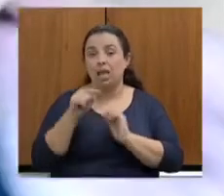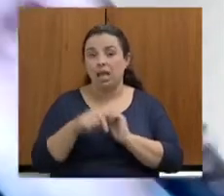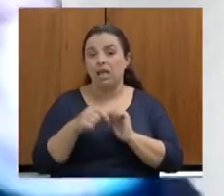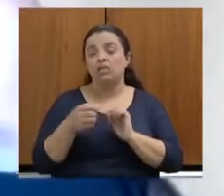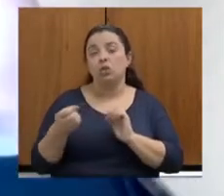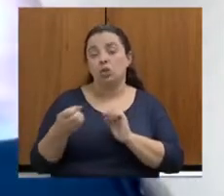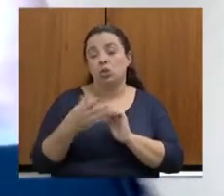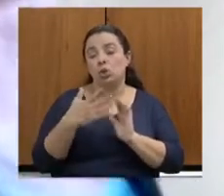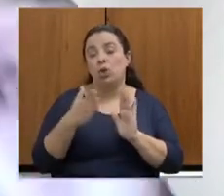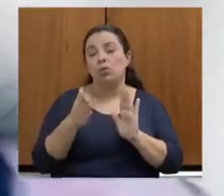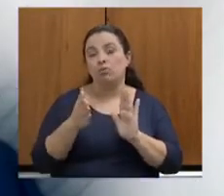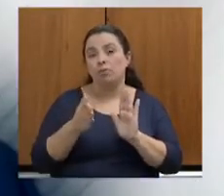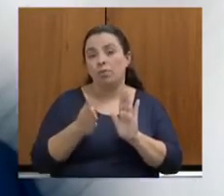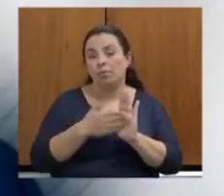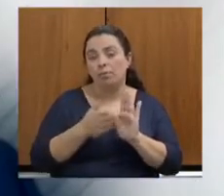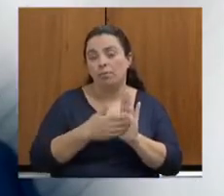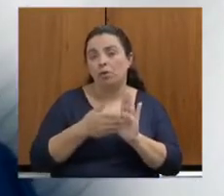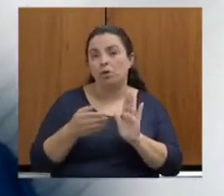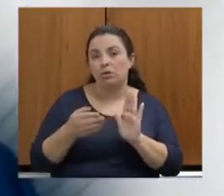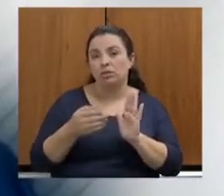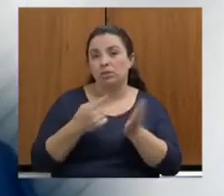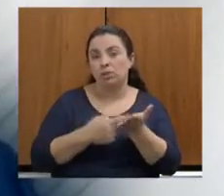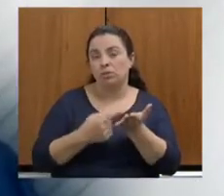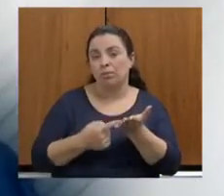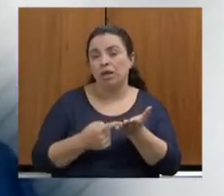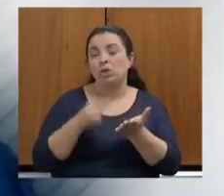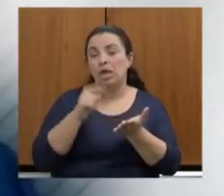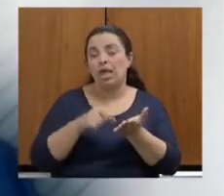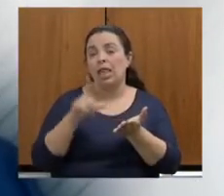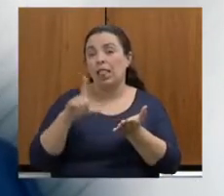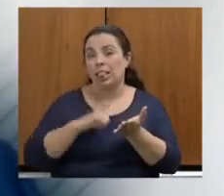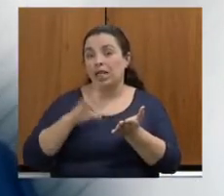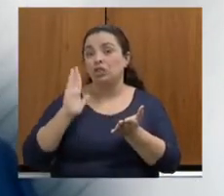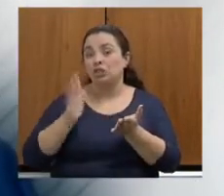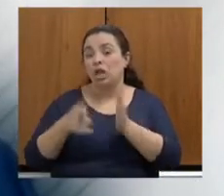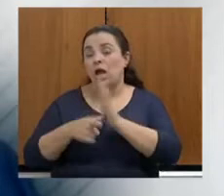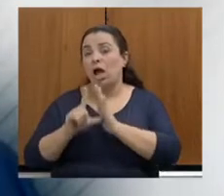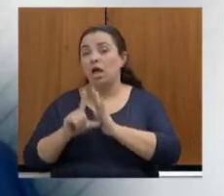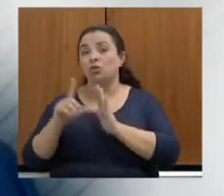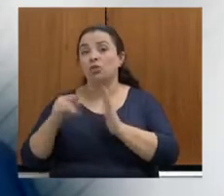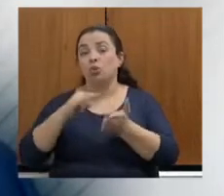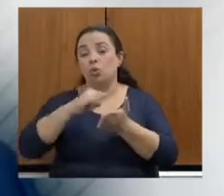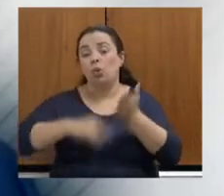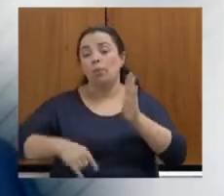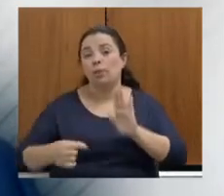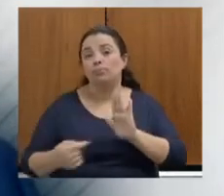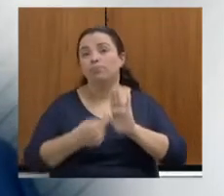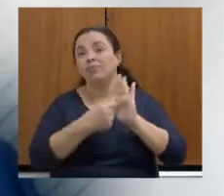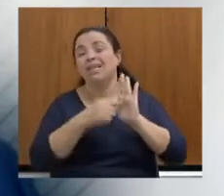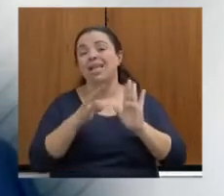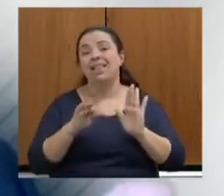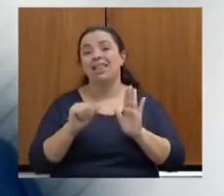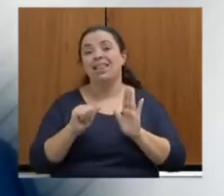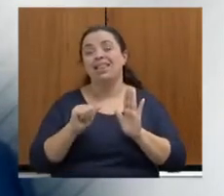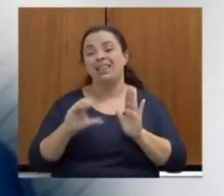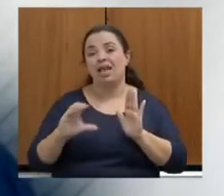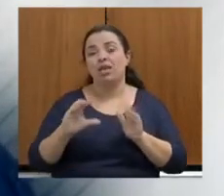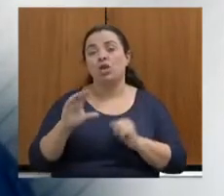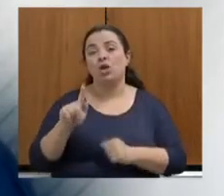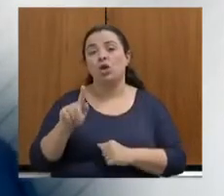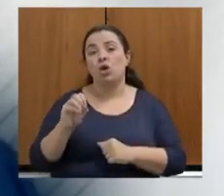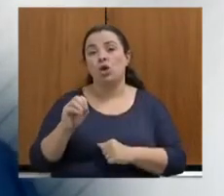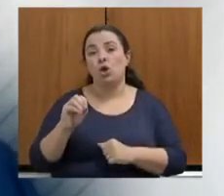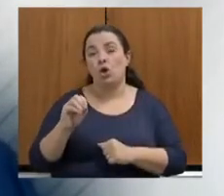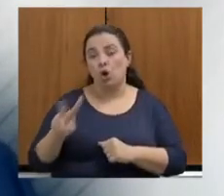no táxigov que é o grande acordo que é que tem a participação no caso do Rio